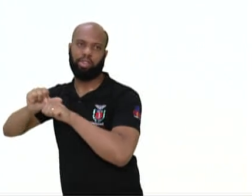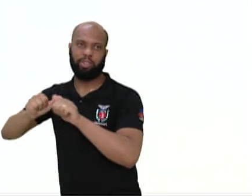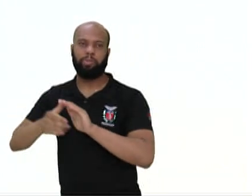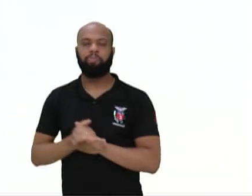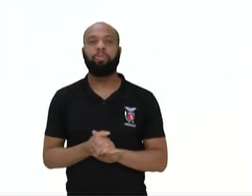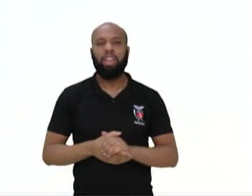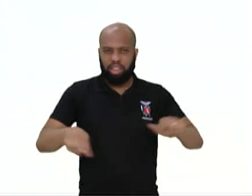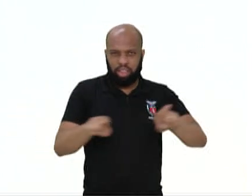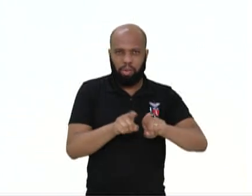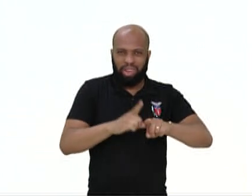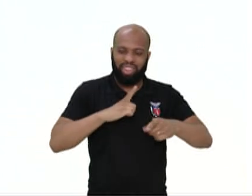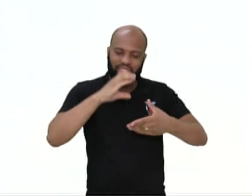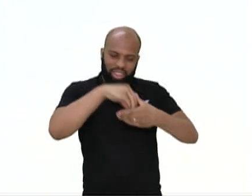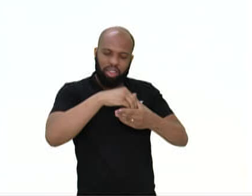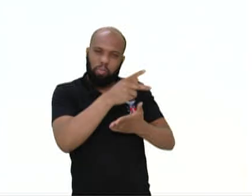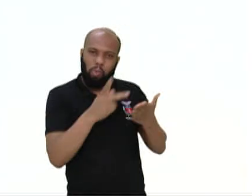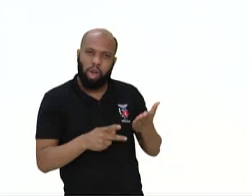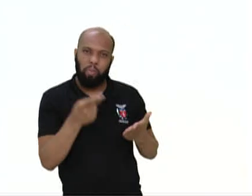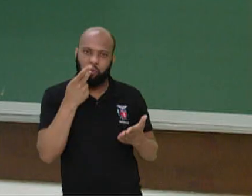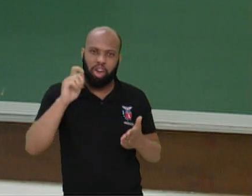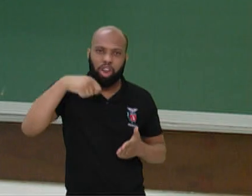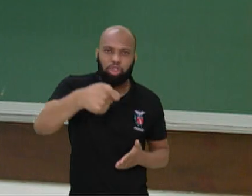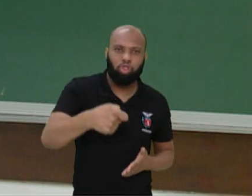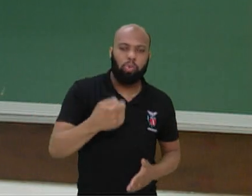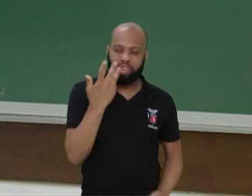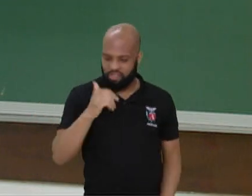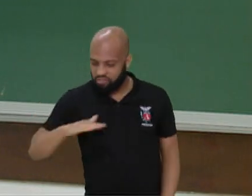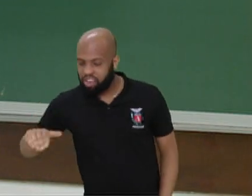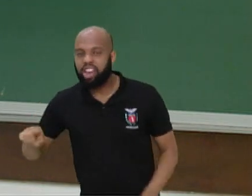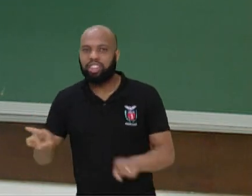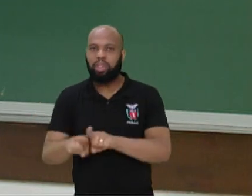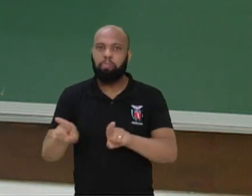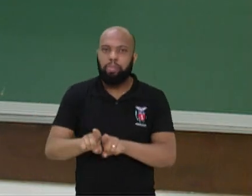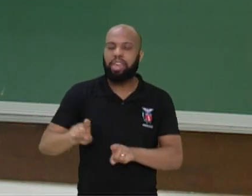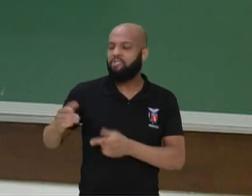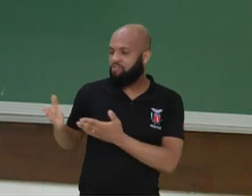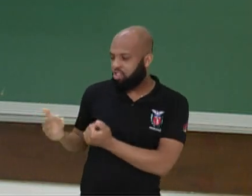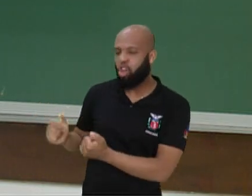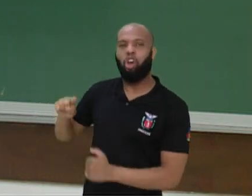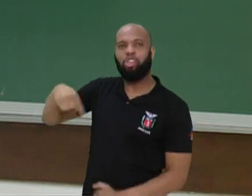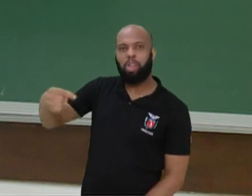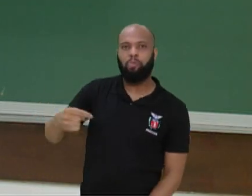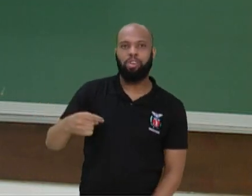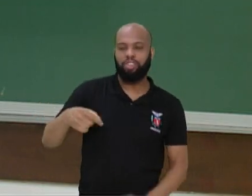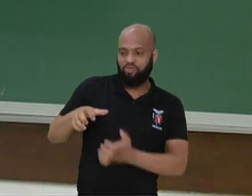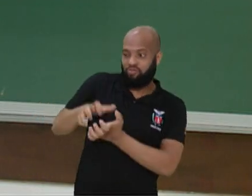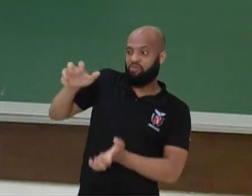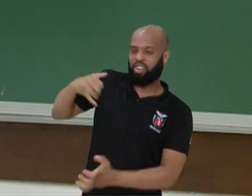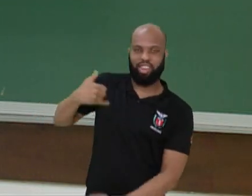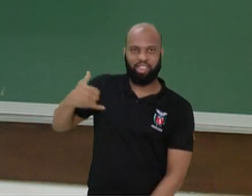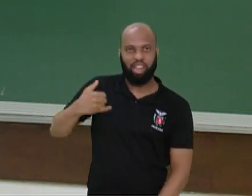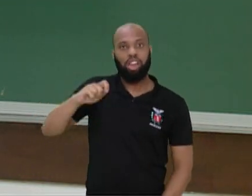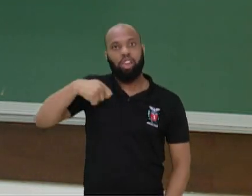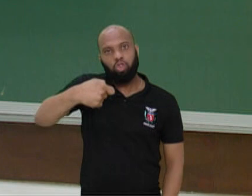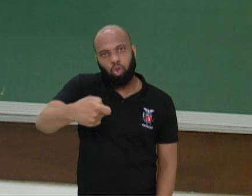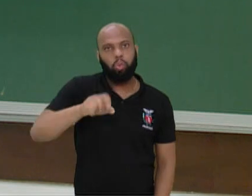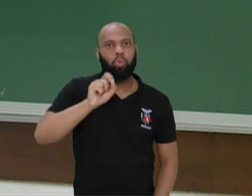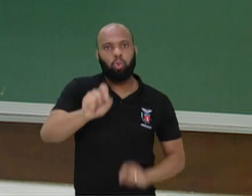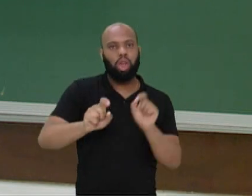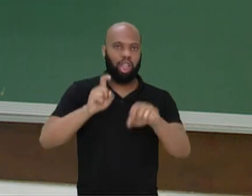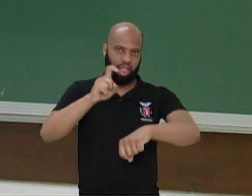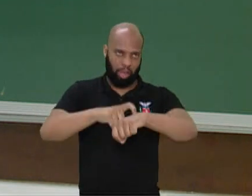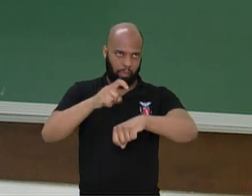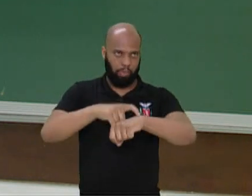passou pela adolescência, pela juventude, até ele chegar a ser ancião, mais velho, né? Então, ele está falando sobre o tempo.